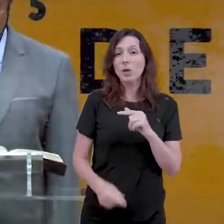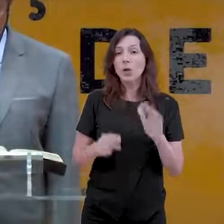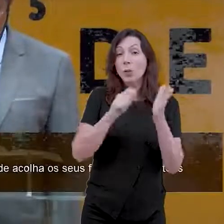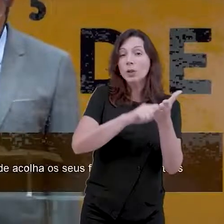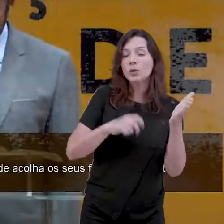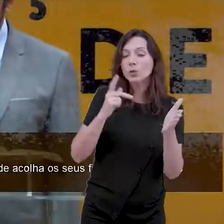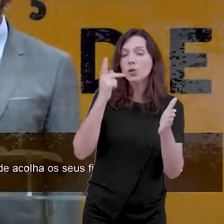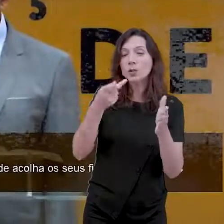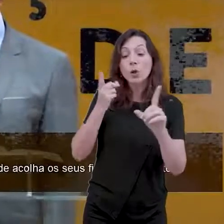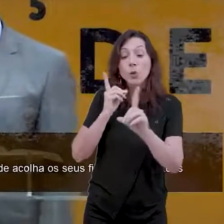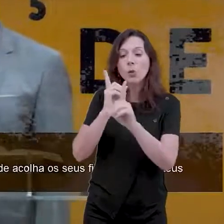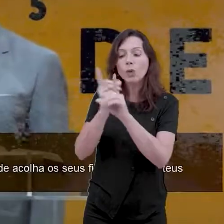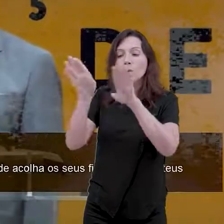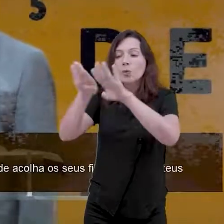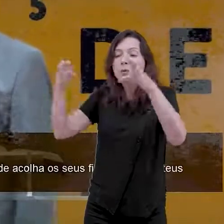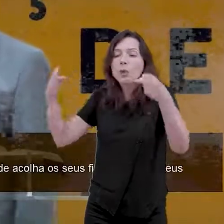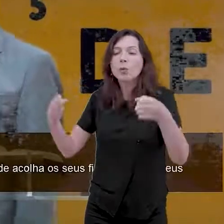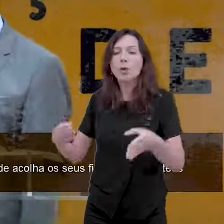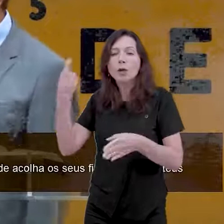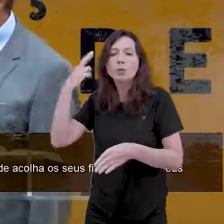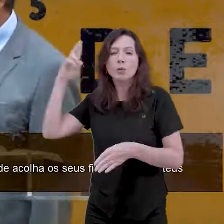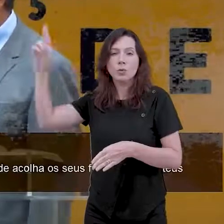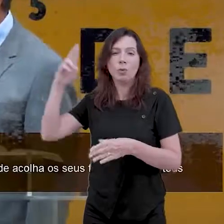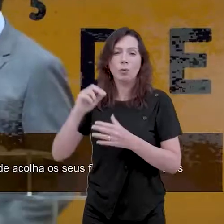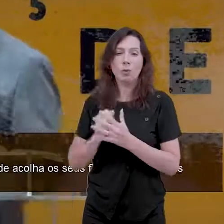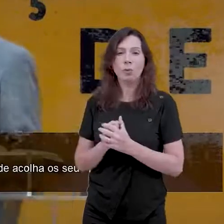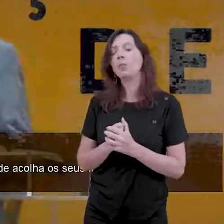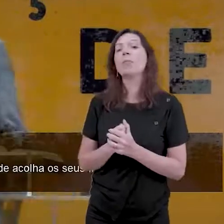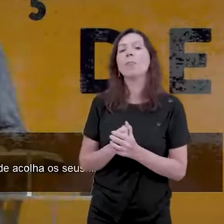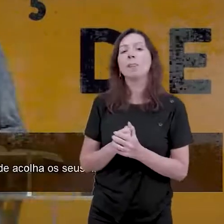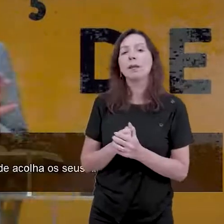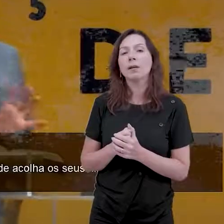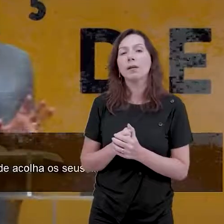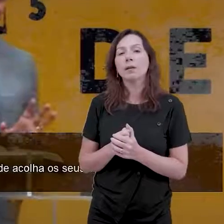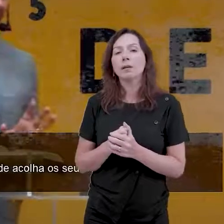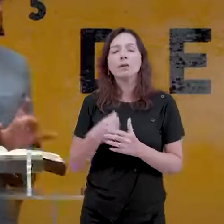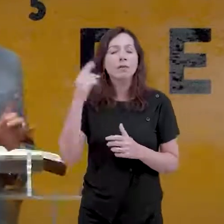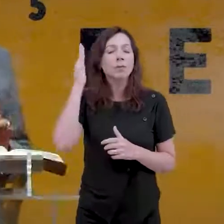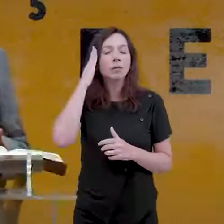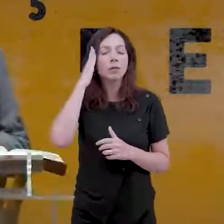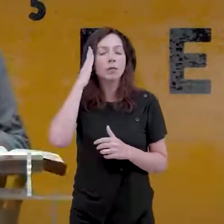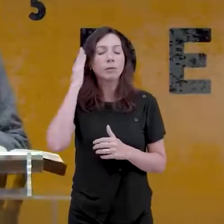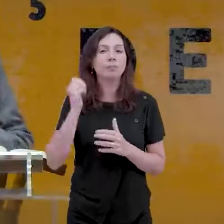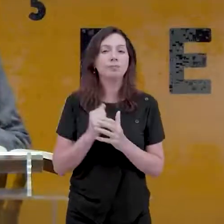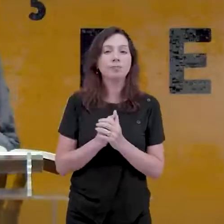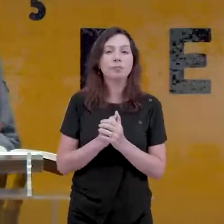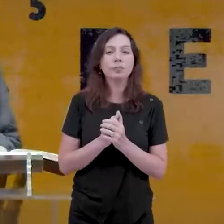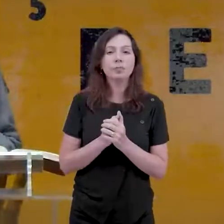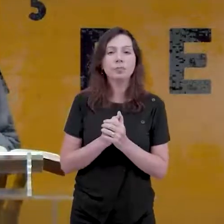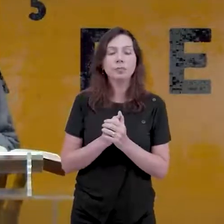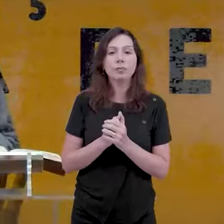dos exércitos, Rei meu e Deus meu. Vamos entender isso aqui. Quando ele está falando em altares, ele não fala altar, ele